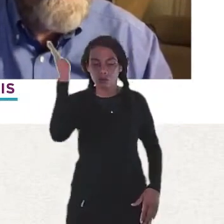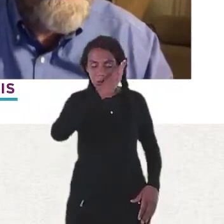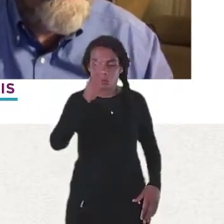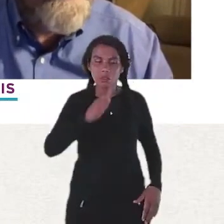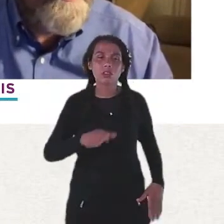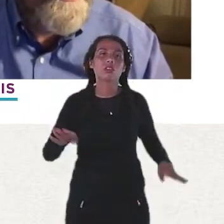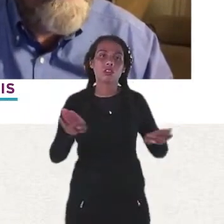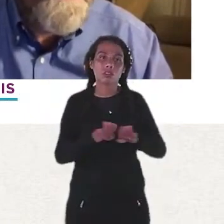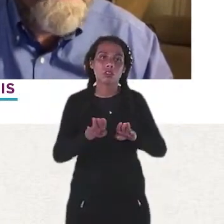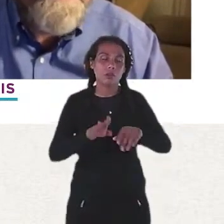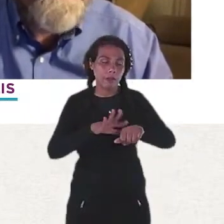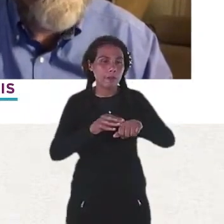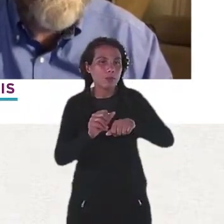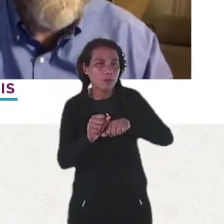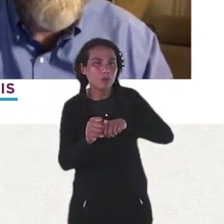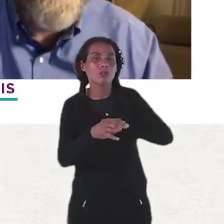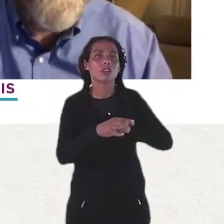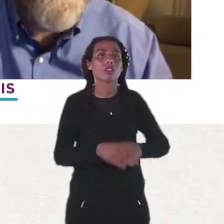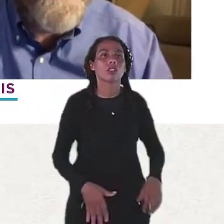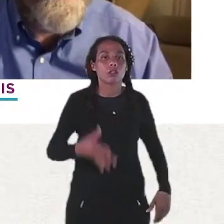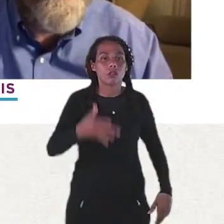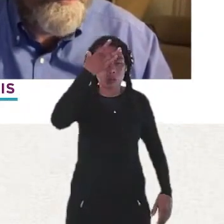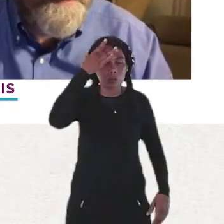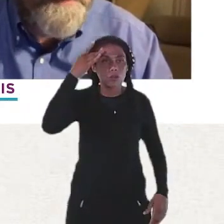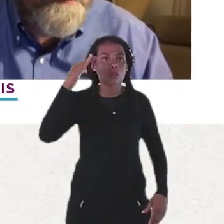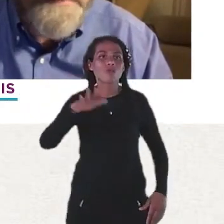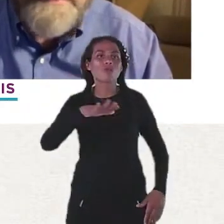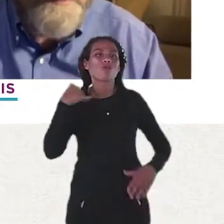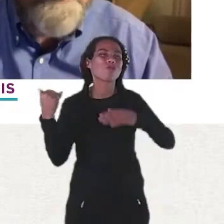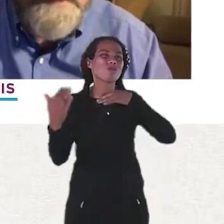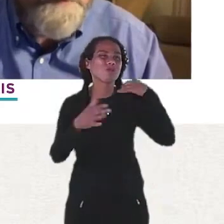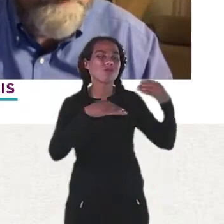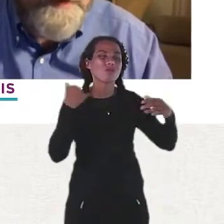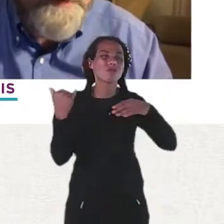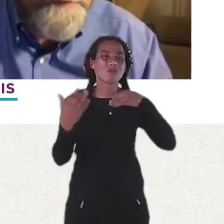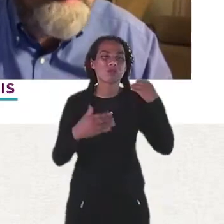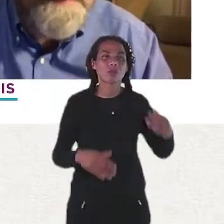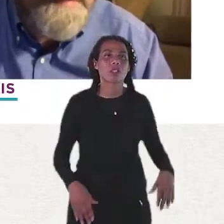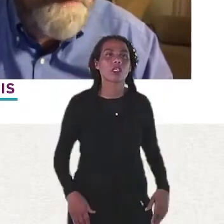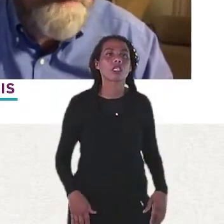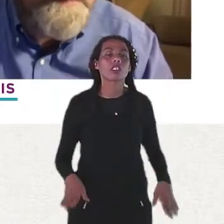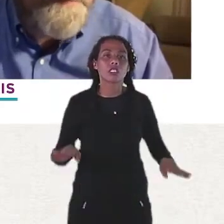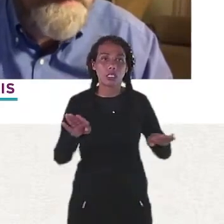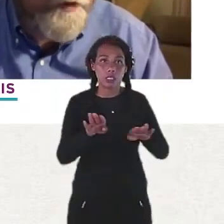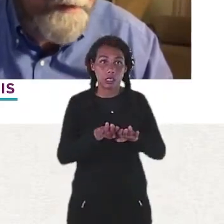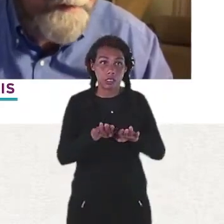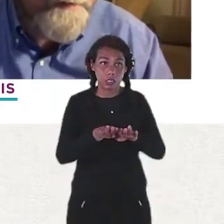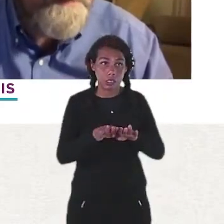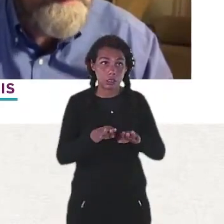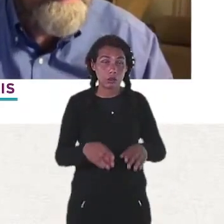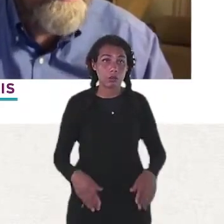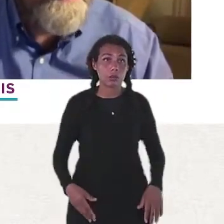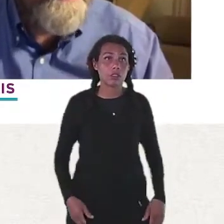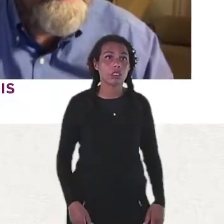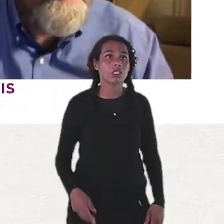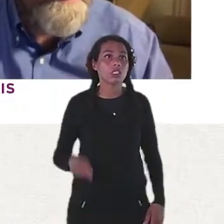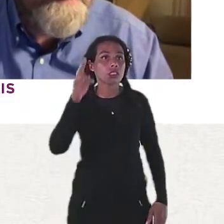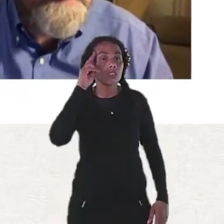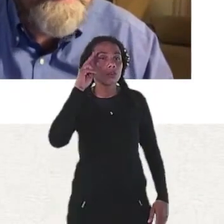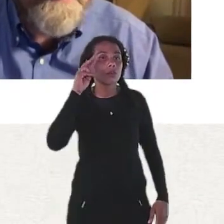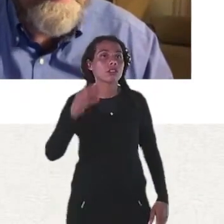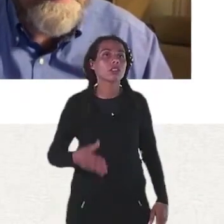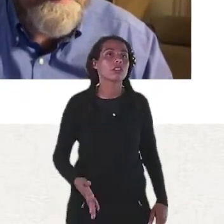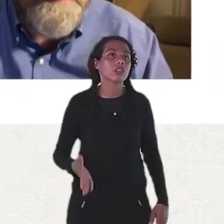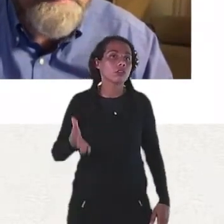Paraguai, onde 60 mil brasileiros morreram, é a coisa mais próxima e é 10 vezes menor do que nós